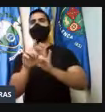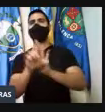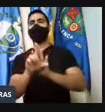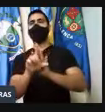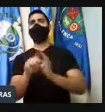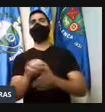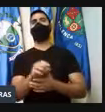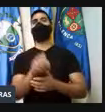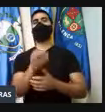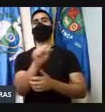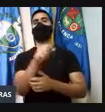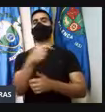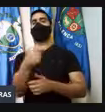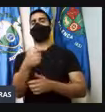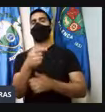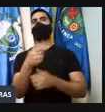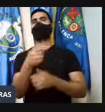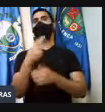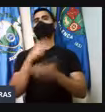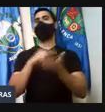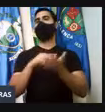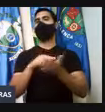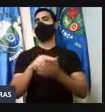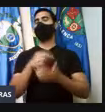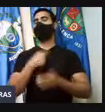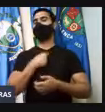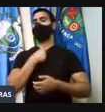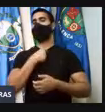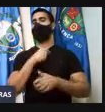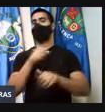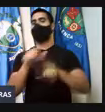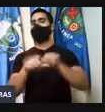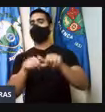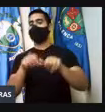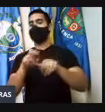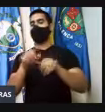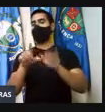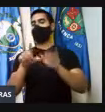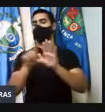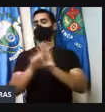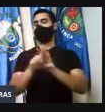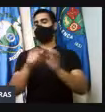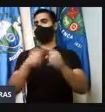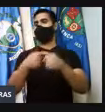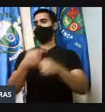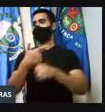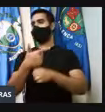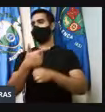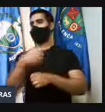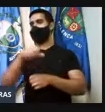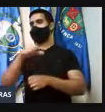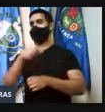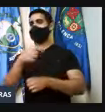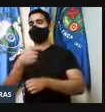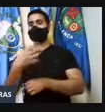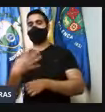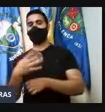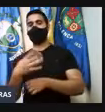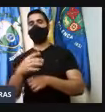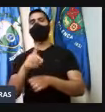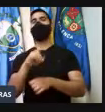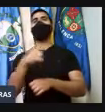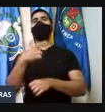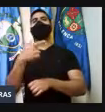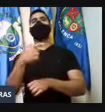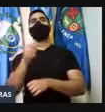Ordinária 87, mensagem do Poder Executivo. Revoga a Lei Municipal 2954, de 27 de